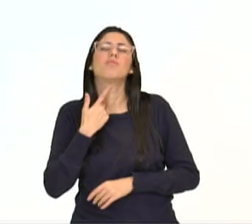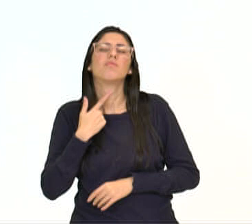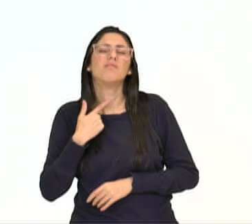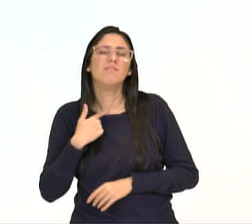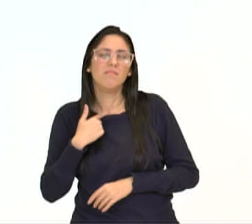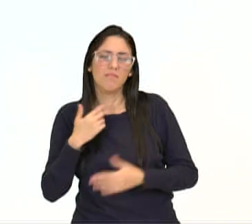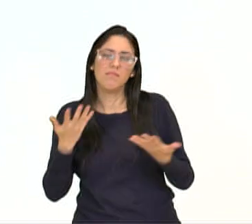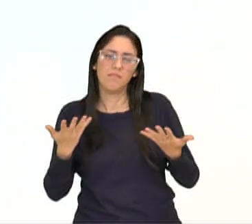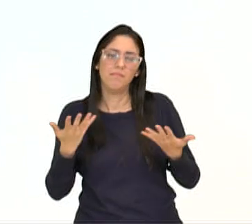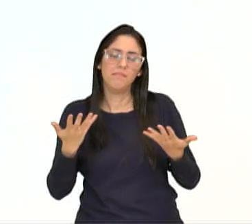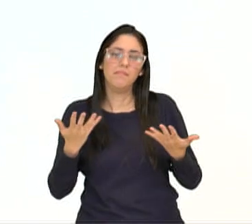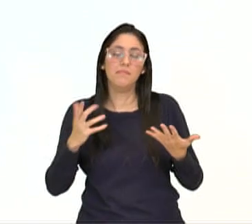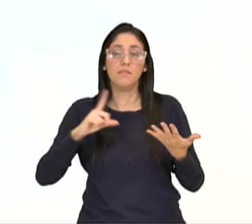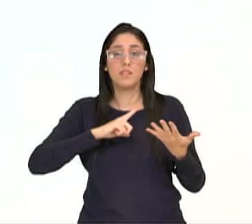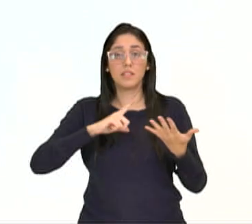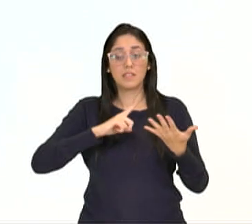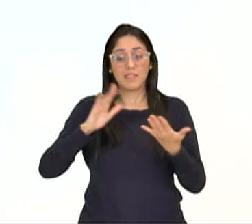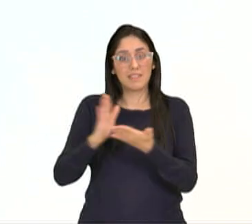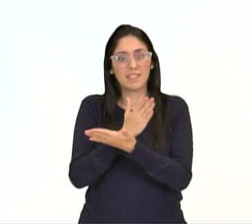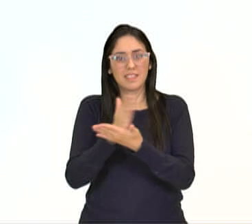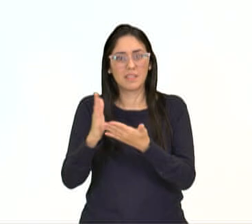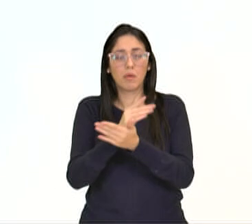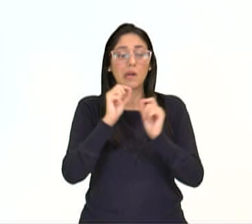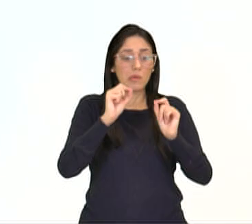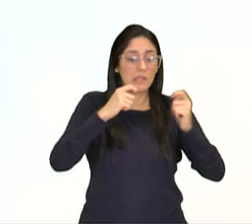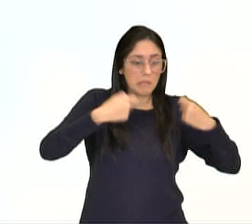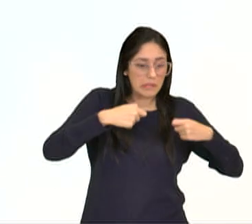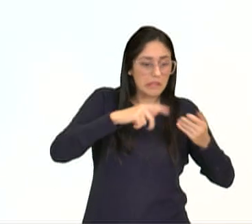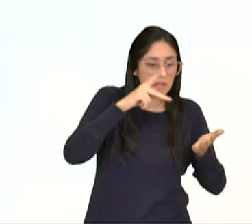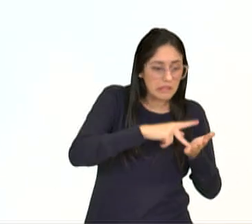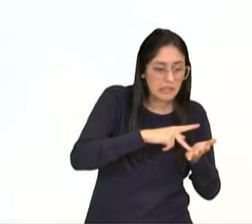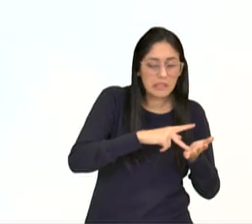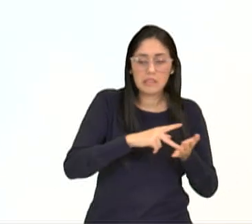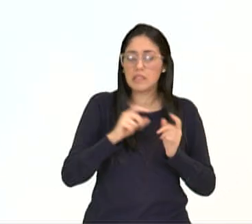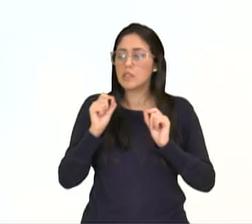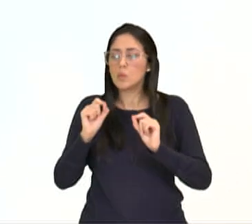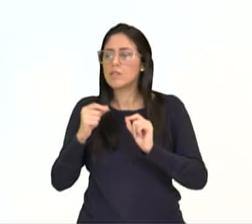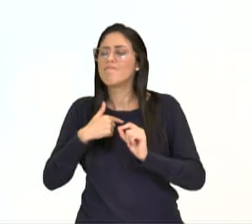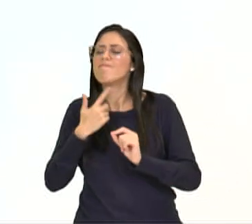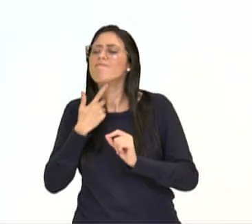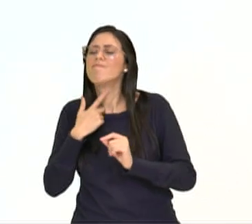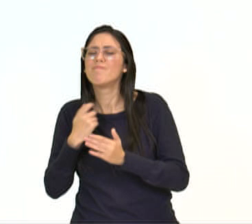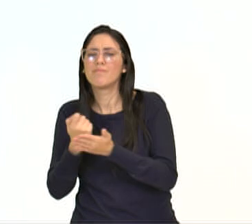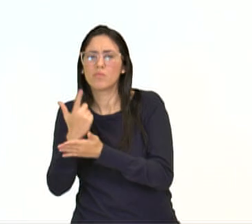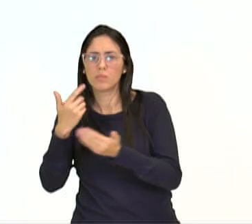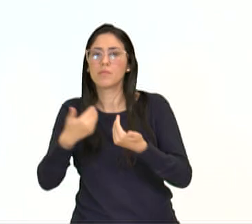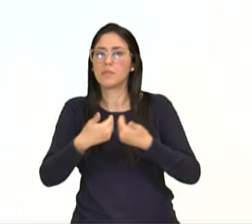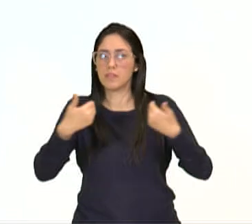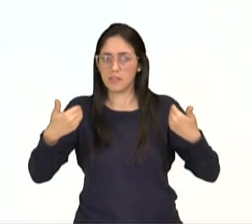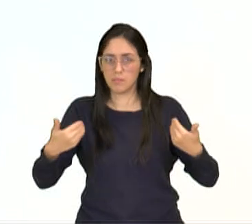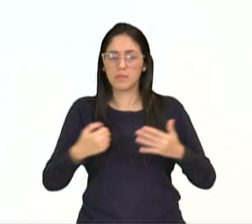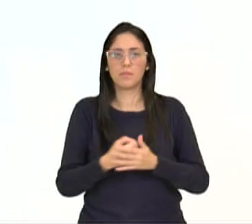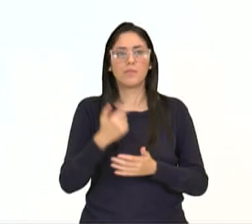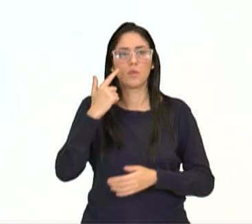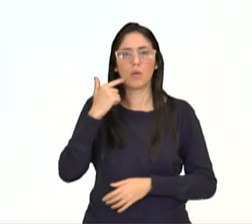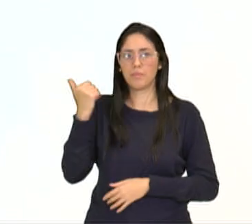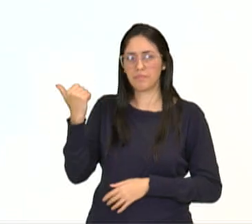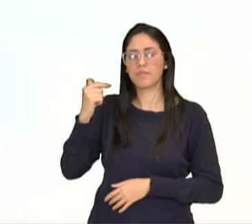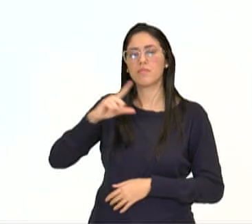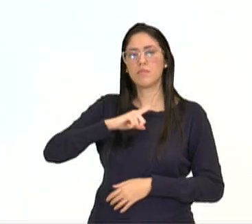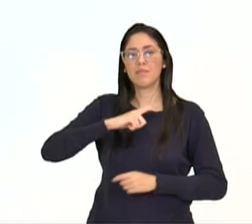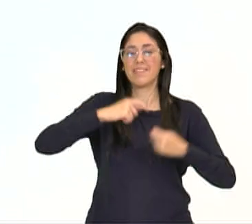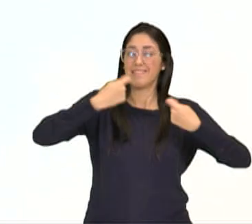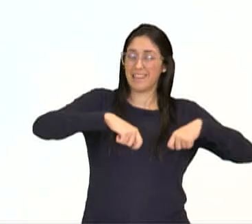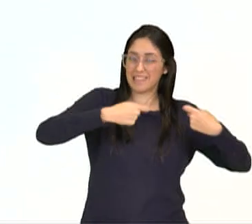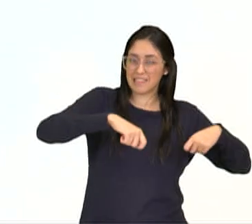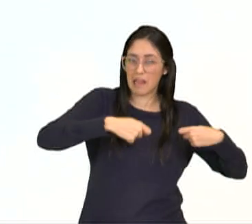eles separando o que é necessidade e o que é desejo. Tenho dois quadros aqui, um das necessidades e outro